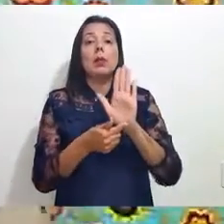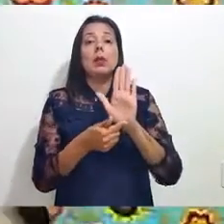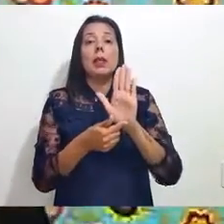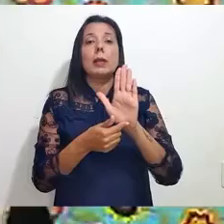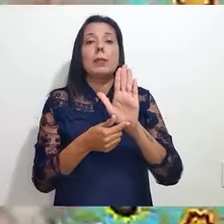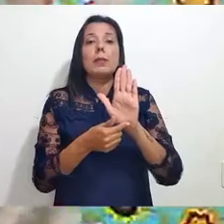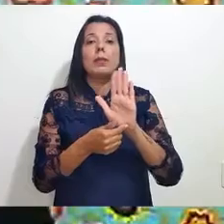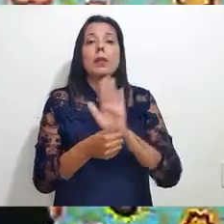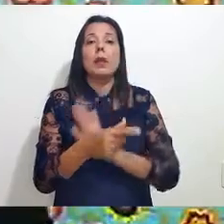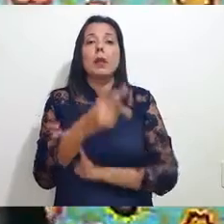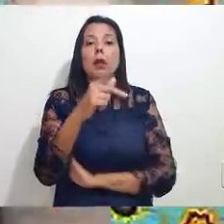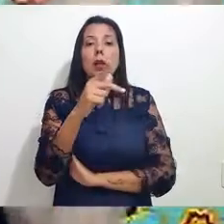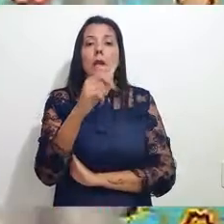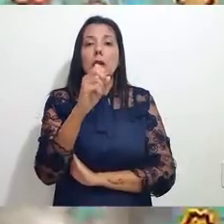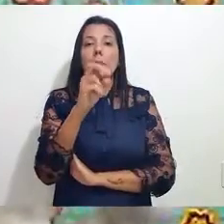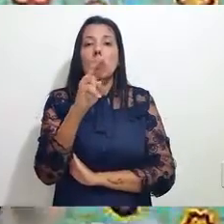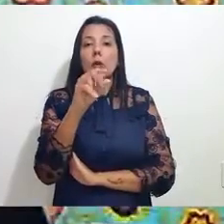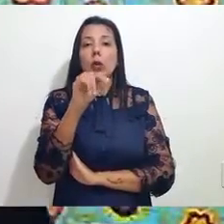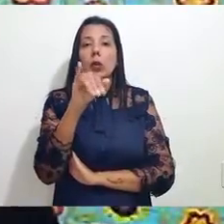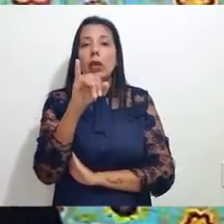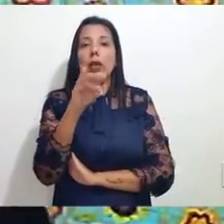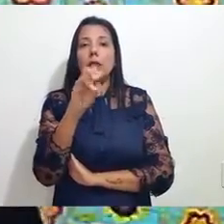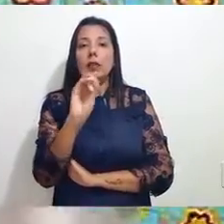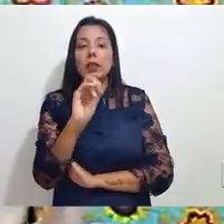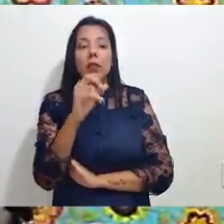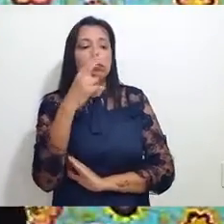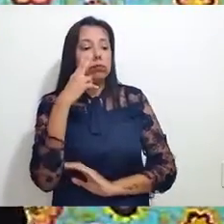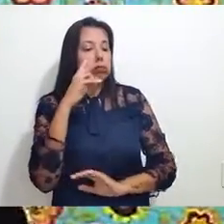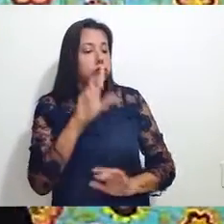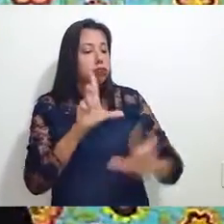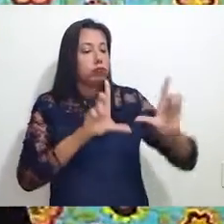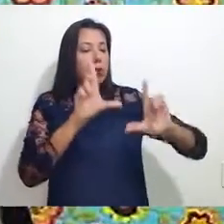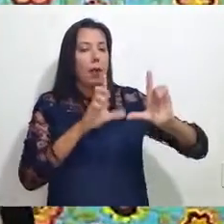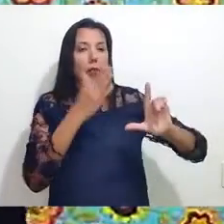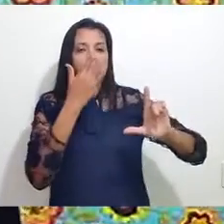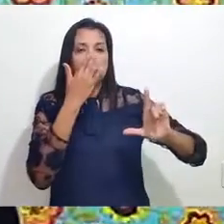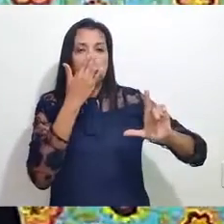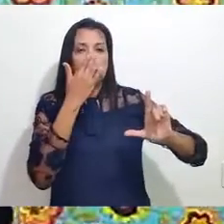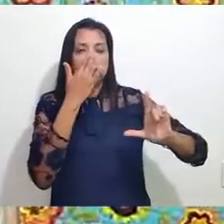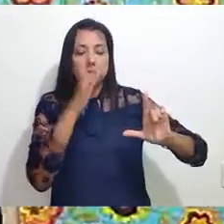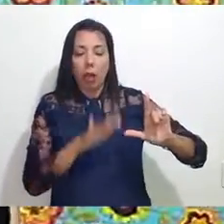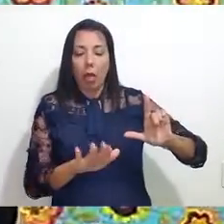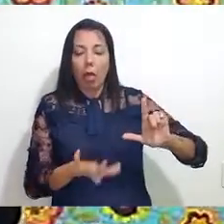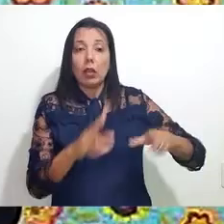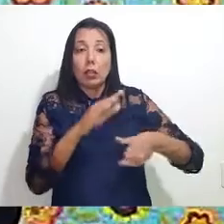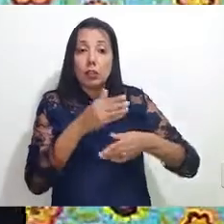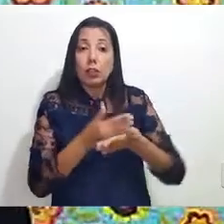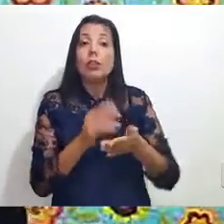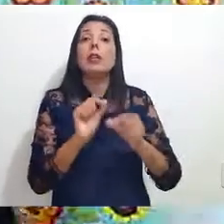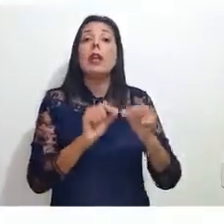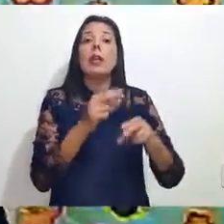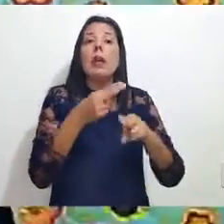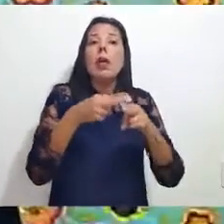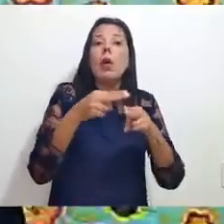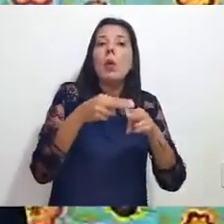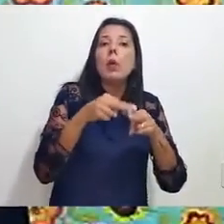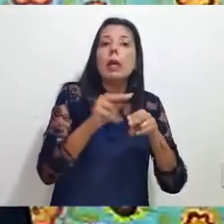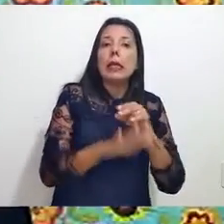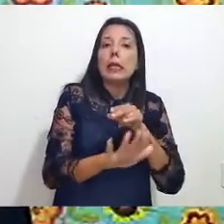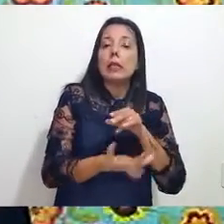abuso, é o que cibernético. Então, a gente tem um site que você pode denunciar, que é